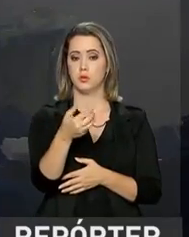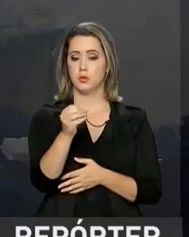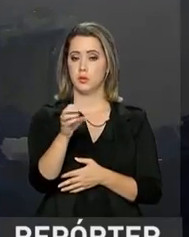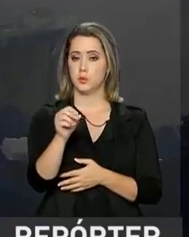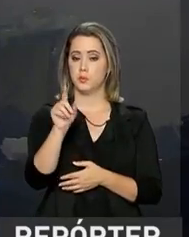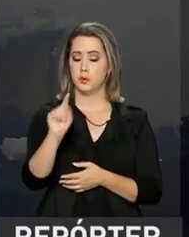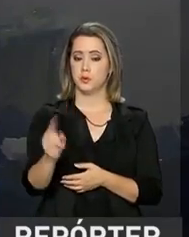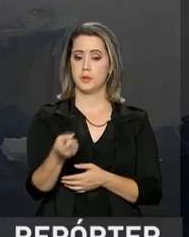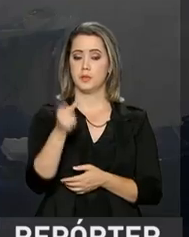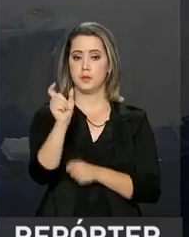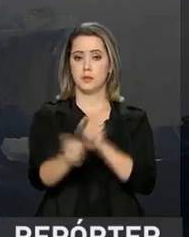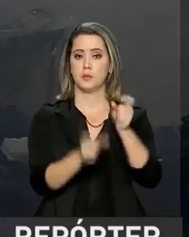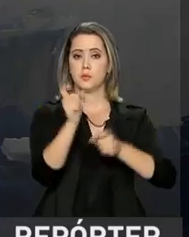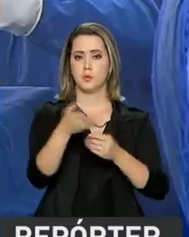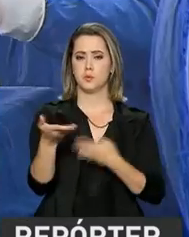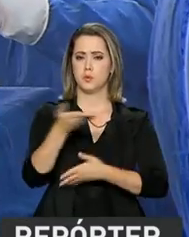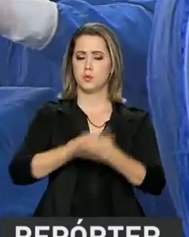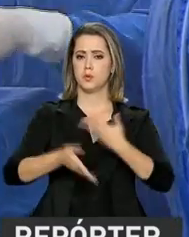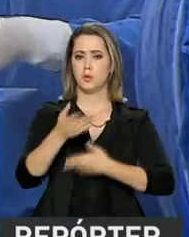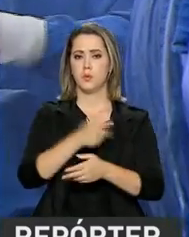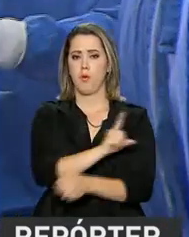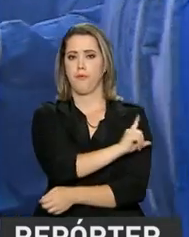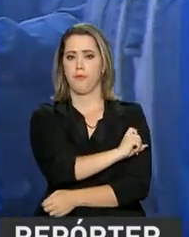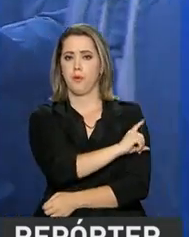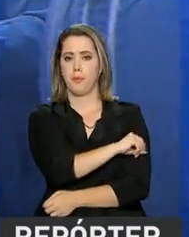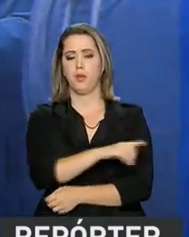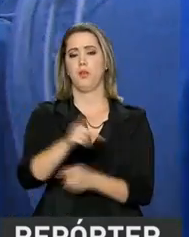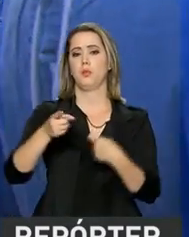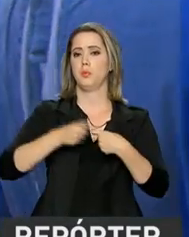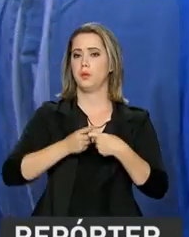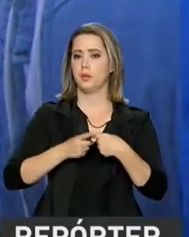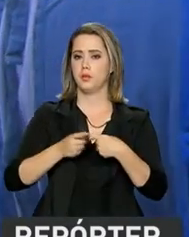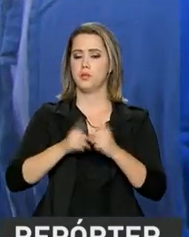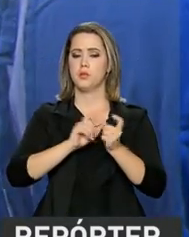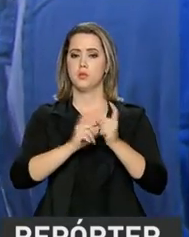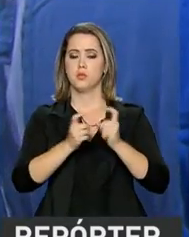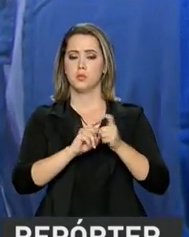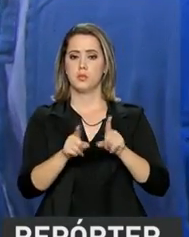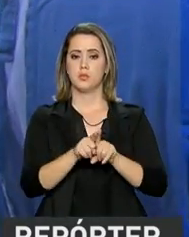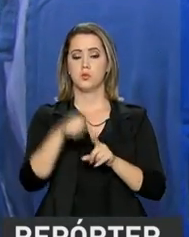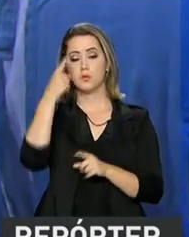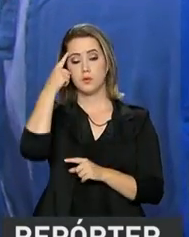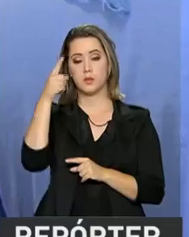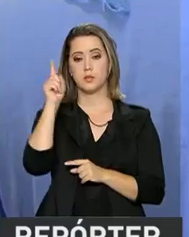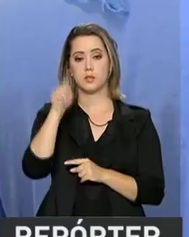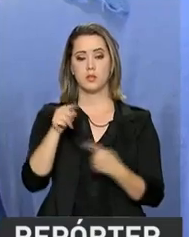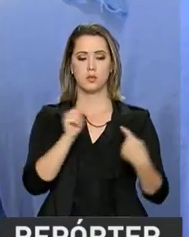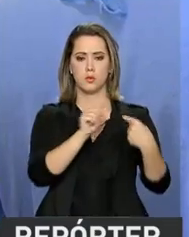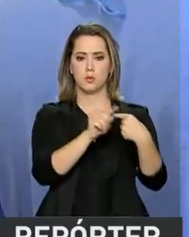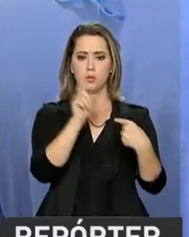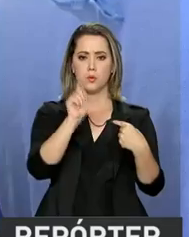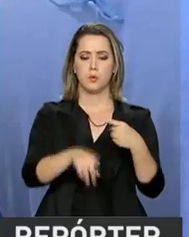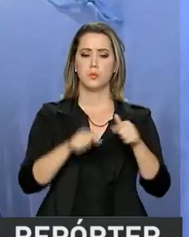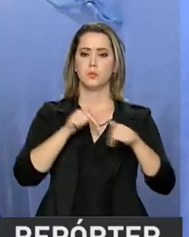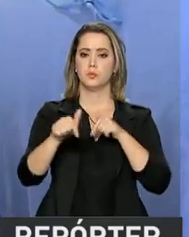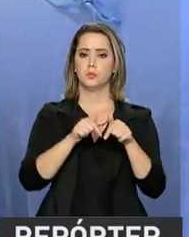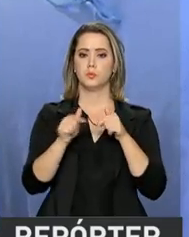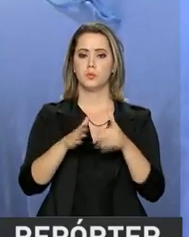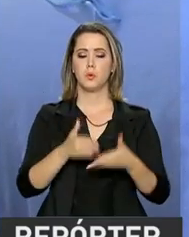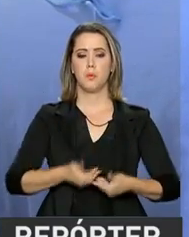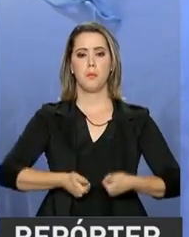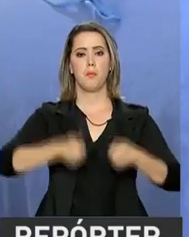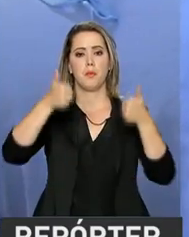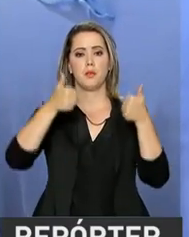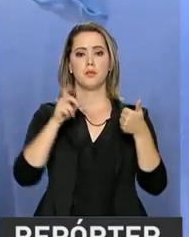incluindo médicos enfermeiros e profissionais da área administrativa a ideia do mutirão é focar em ações para tornar o